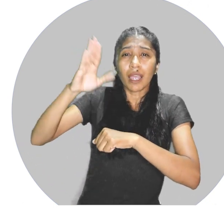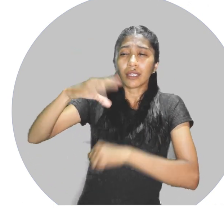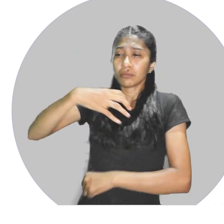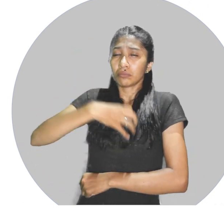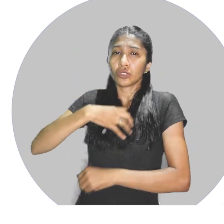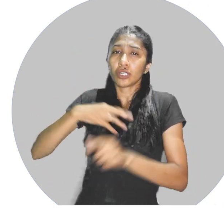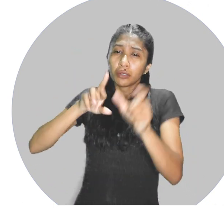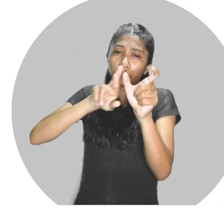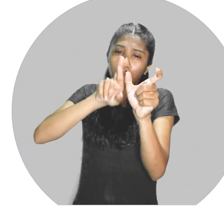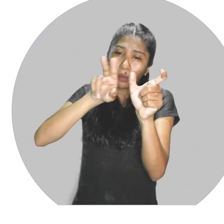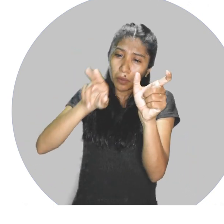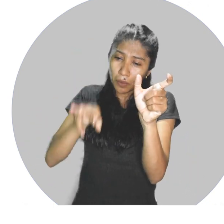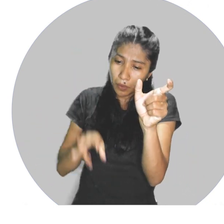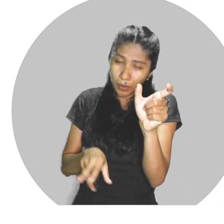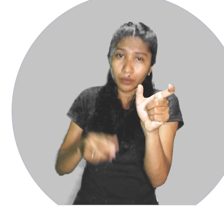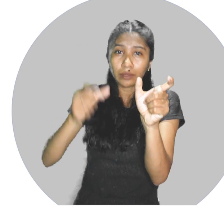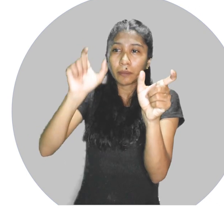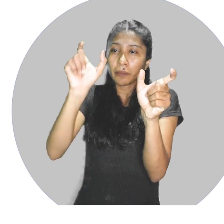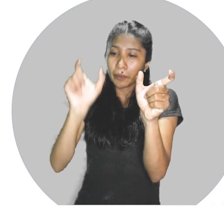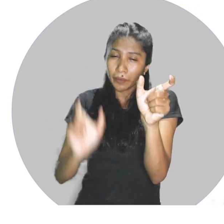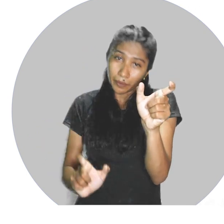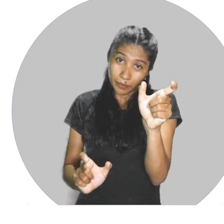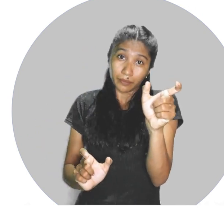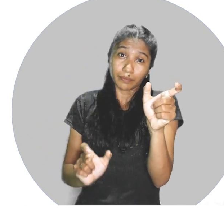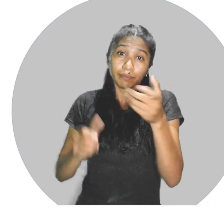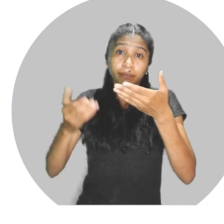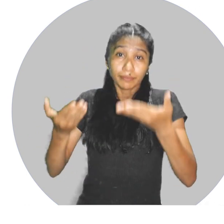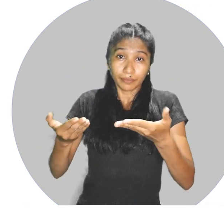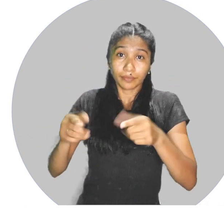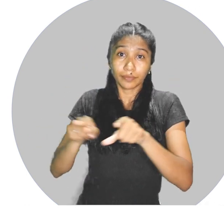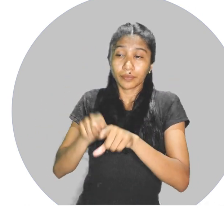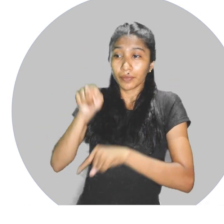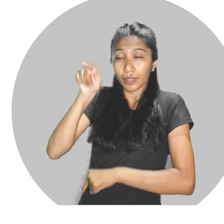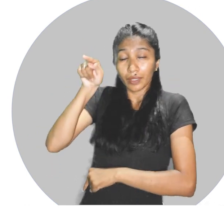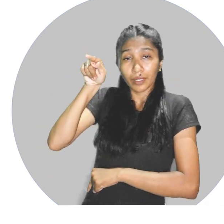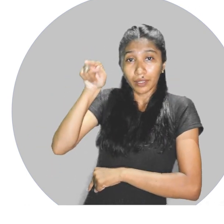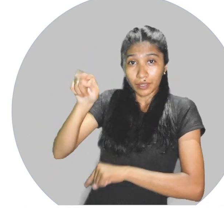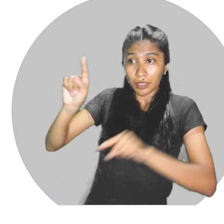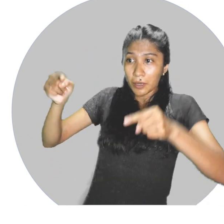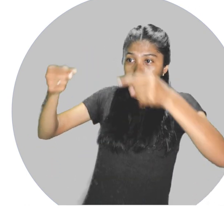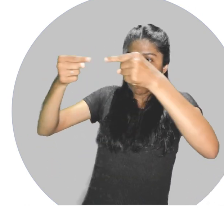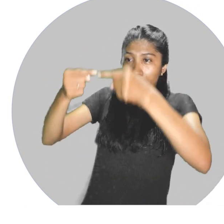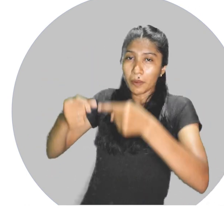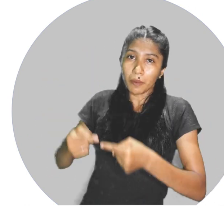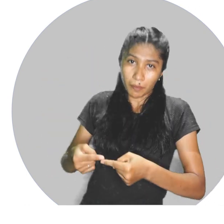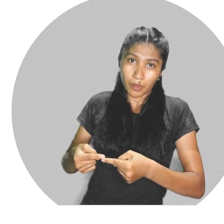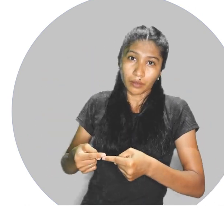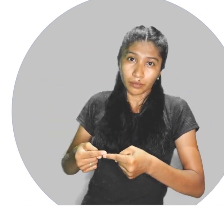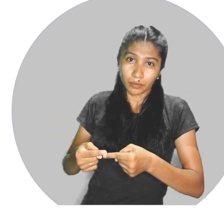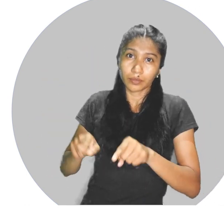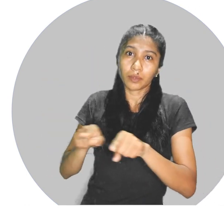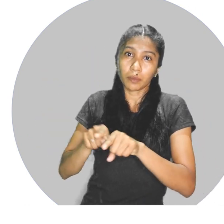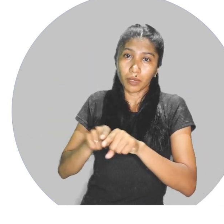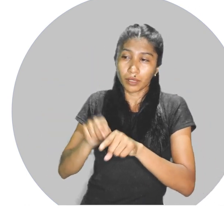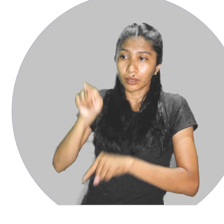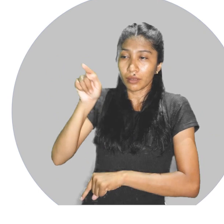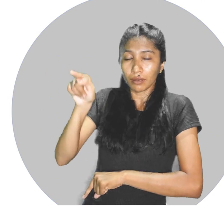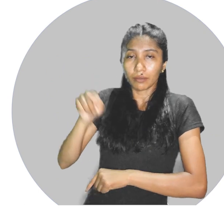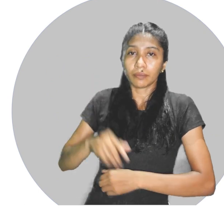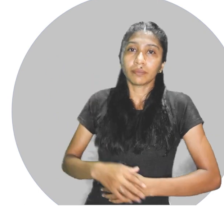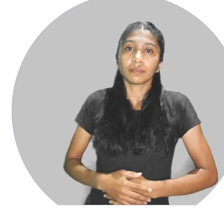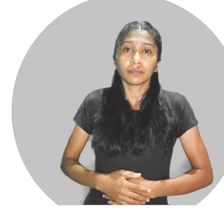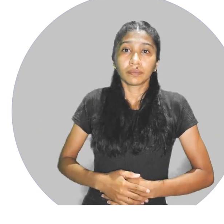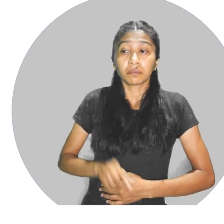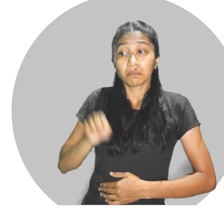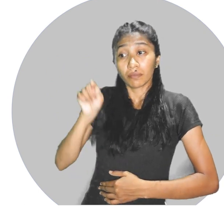de terminar a palavra. Nomeadamente, os imparisilábicos irão terminar com consoantes,